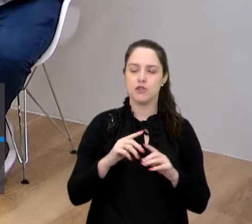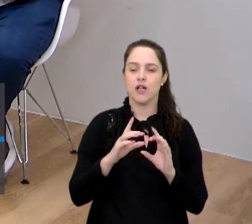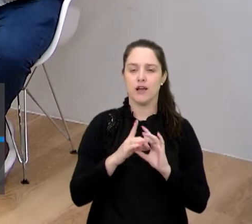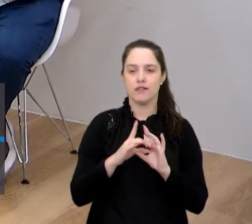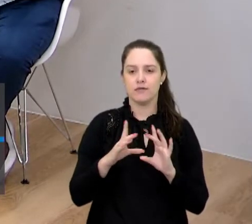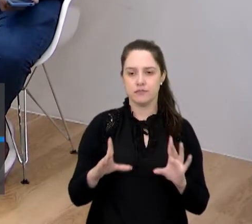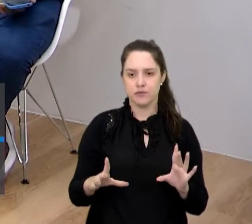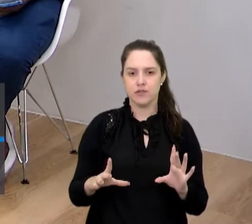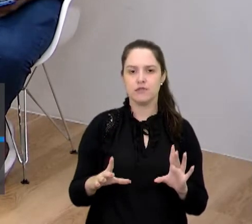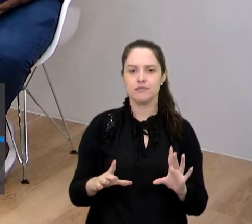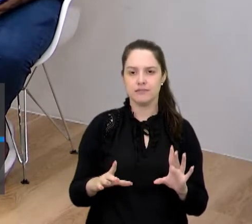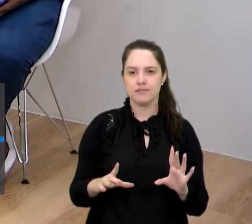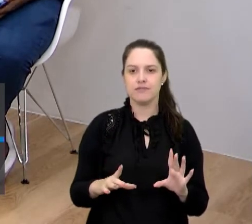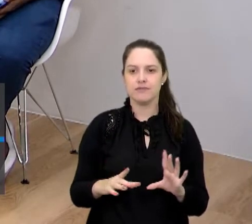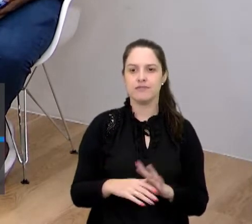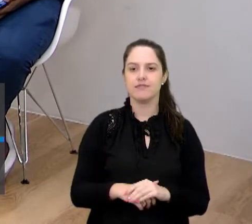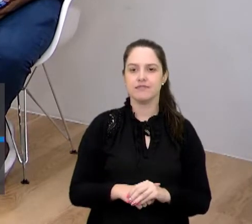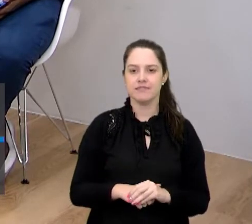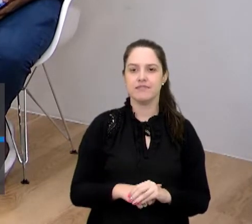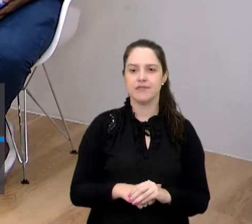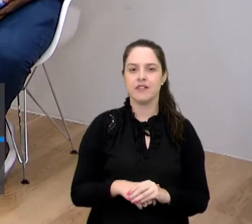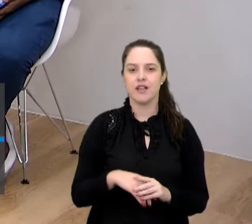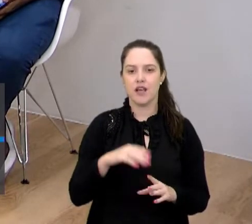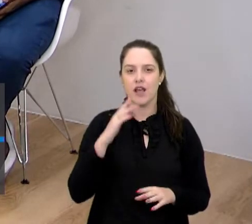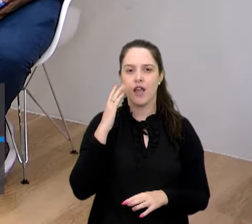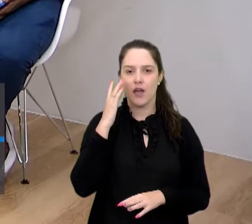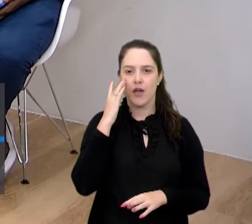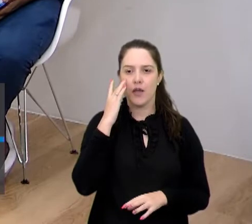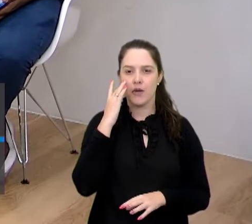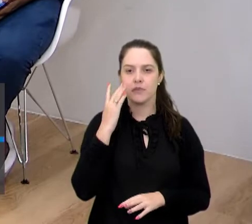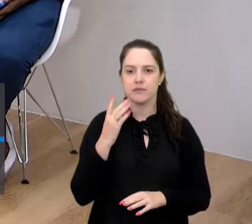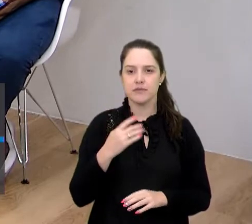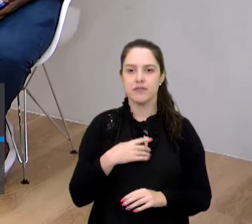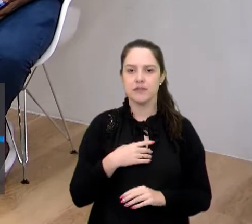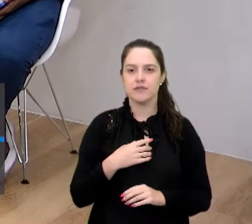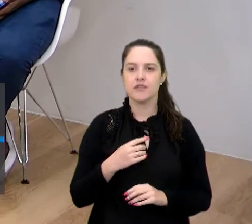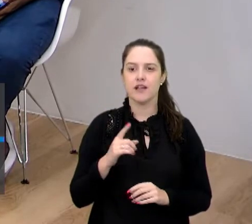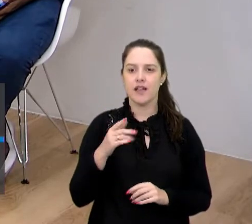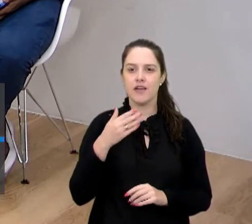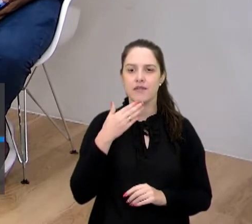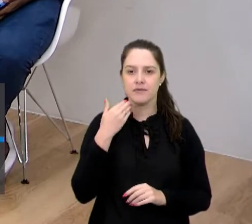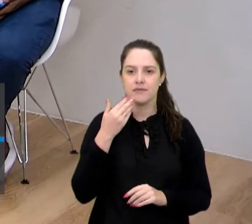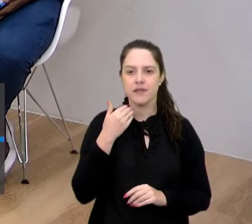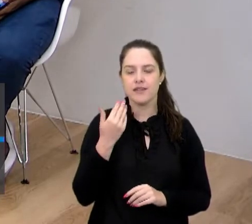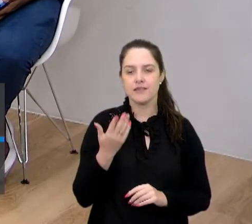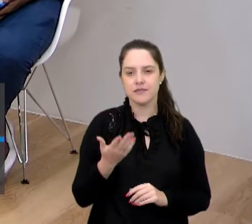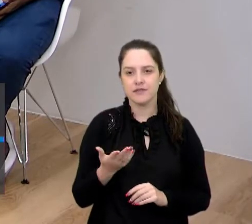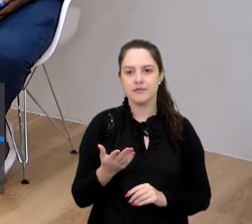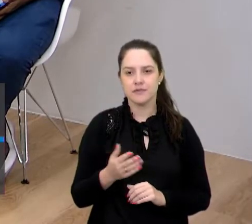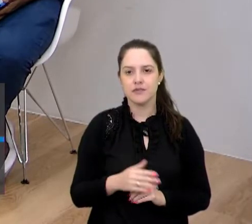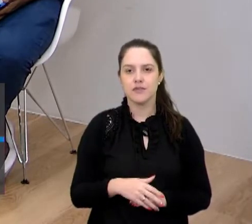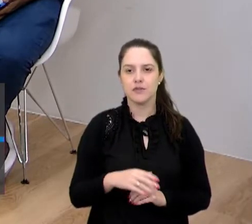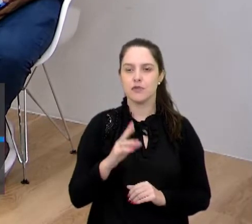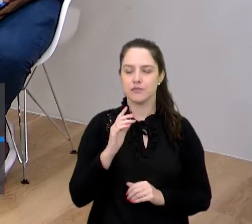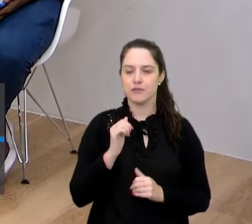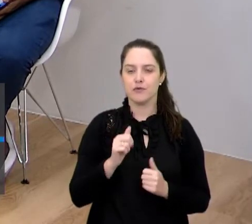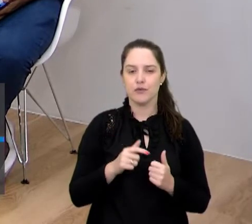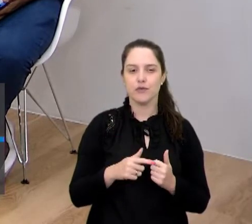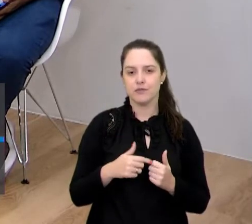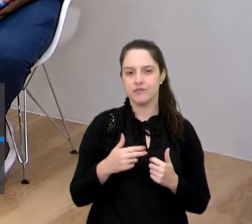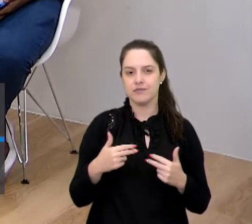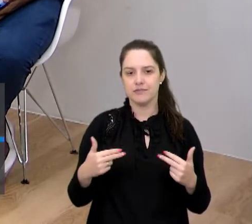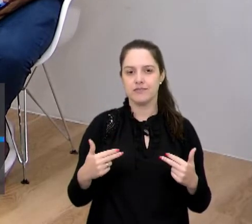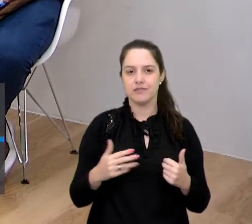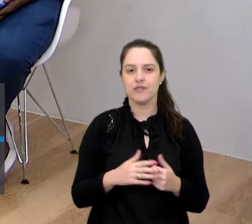as fotos, as imagens, né? E eu acho muito interessante. Liga uma coisa com a outra, mas assim, né? não é fácil, porque a gente que curte pra caramba, a gente vê. Eu dei